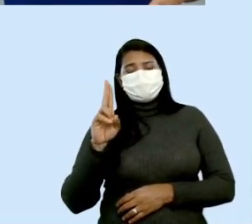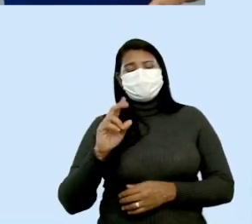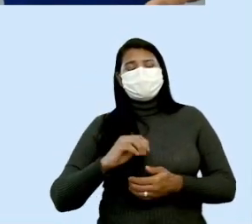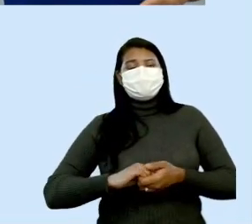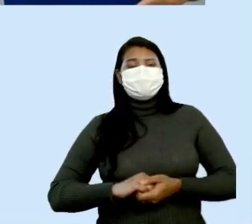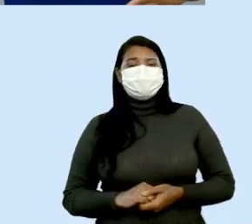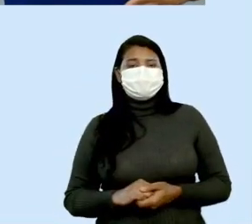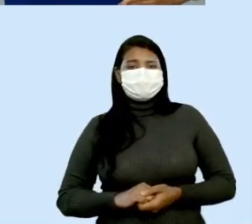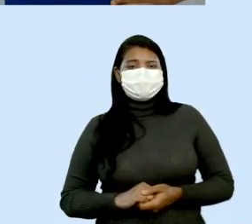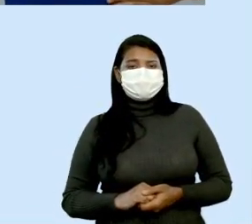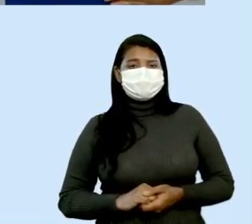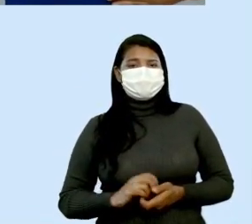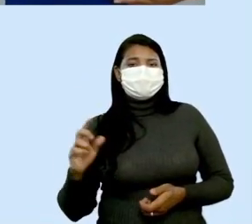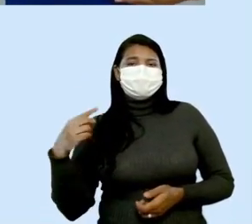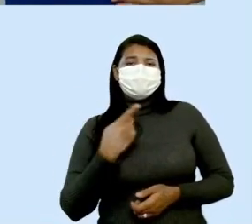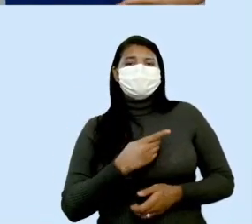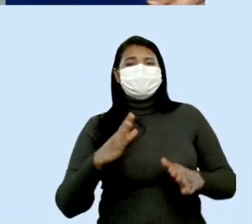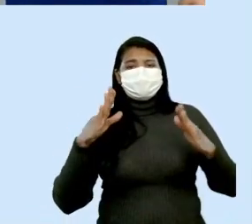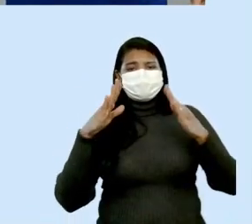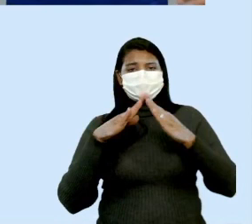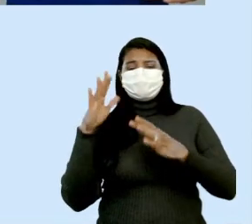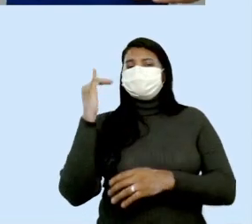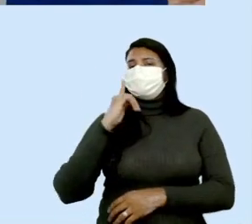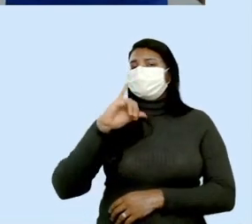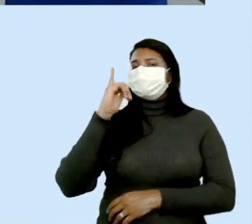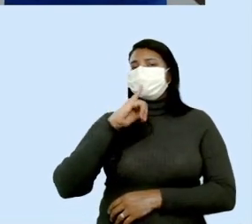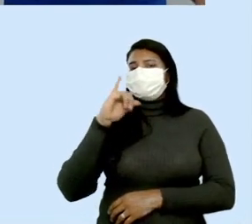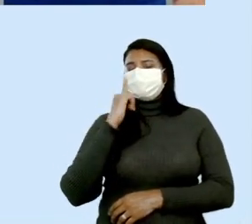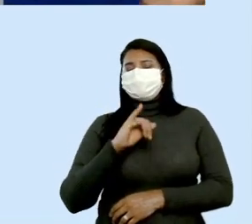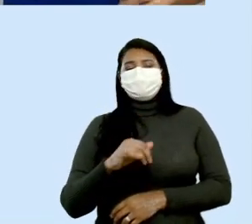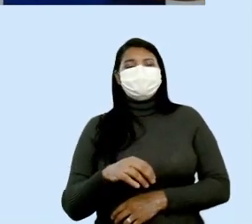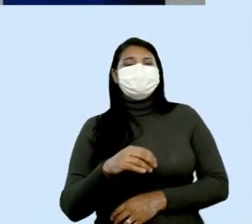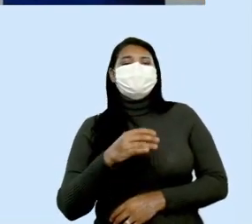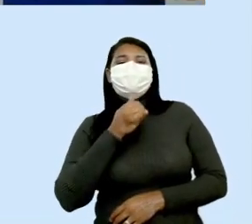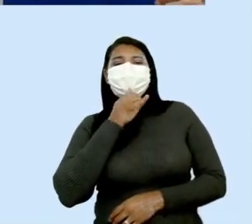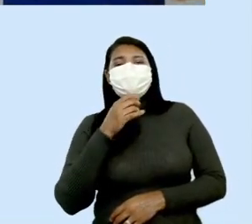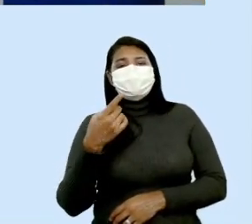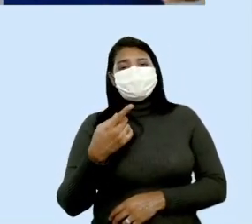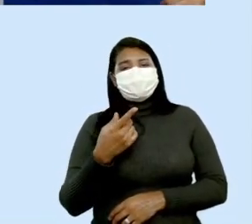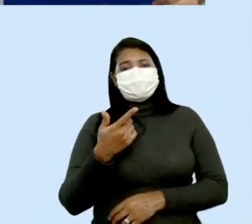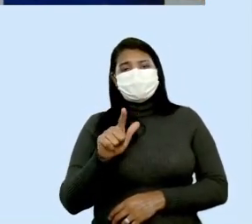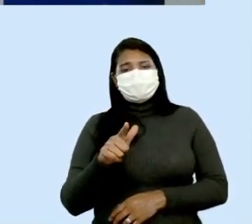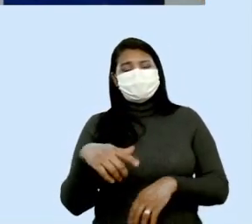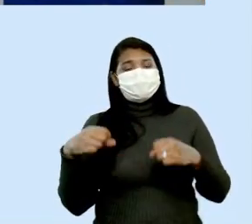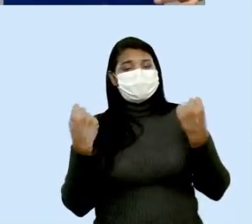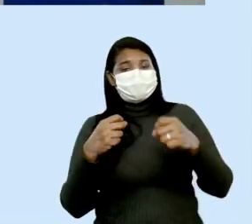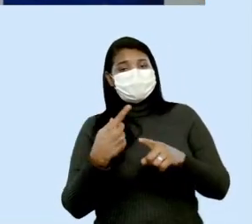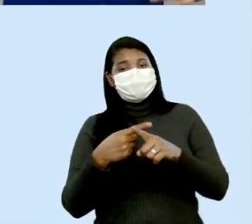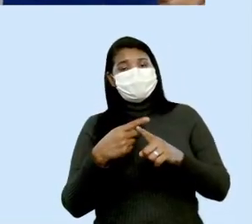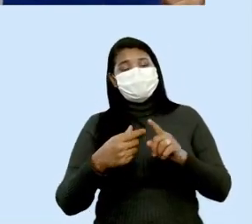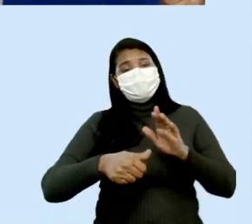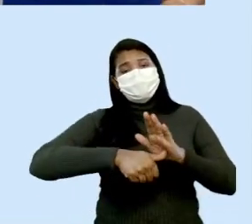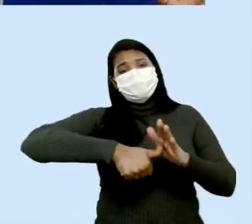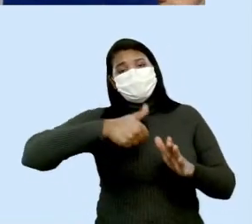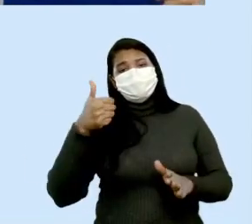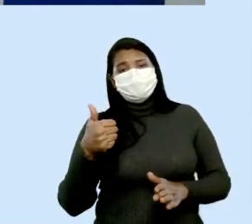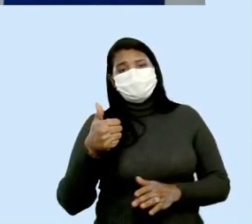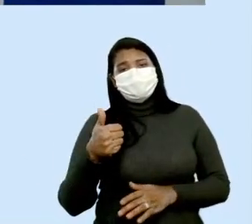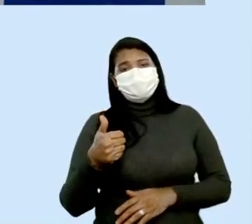Italy. Nós moramos na Itália. Não precisa porque é primeira pessoa do